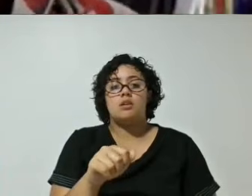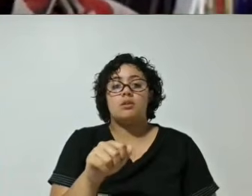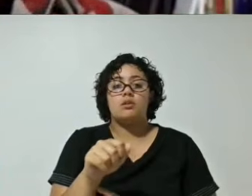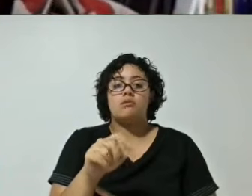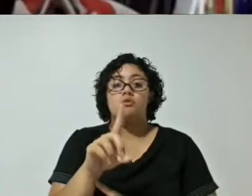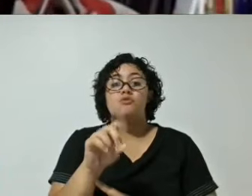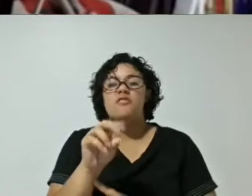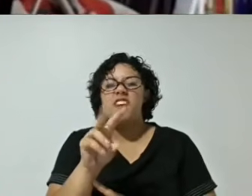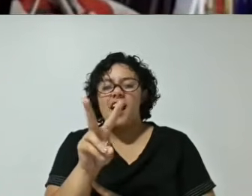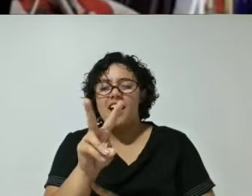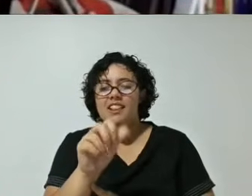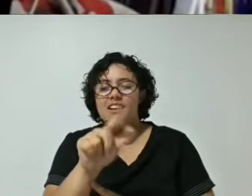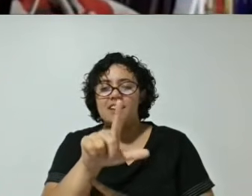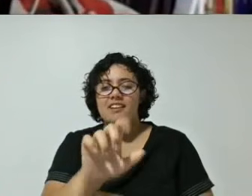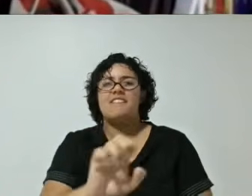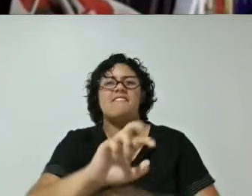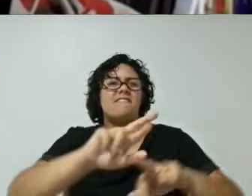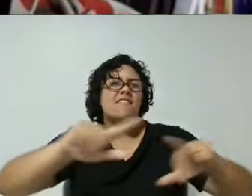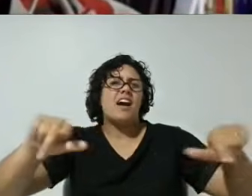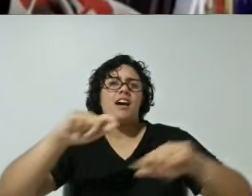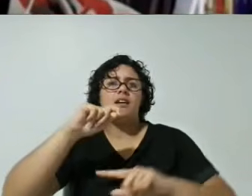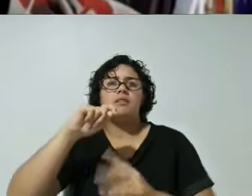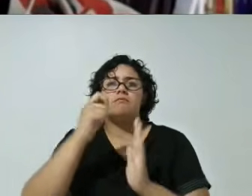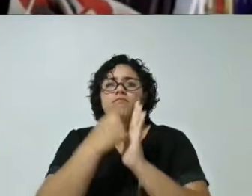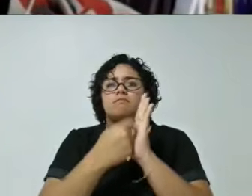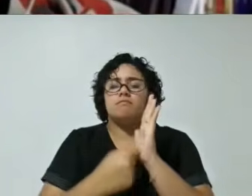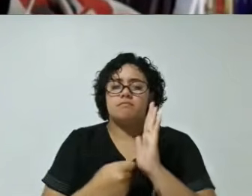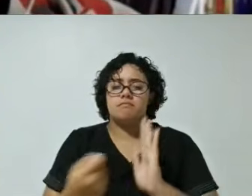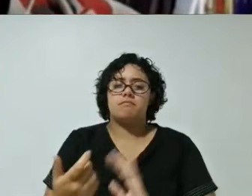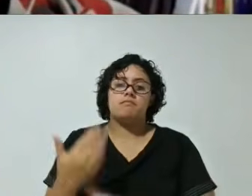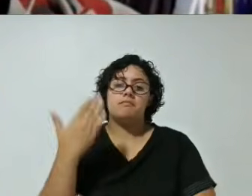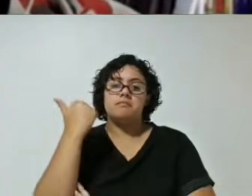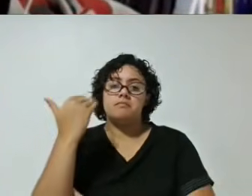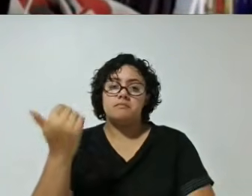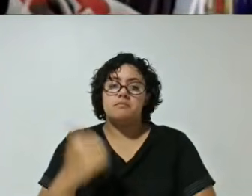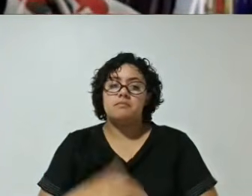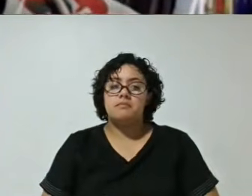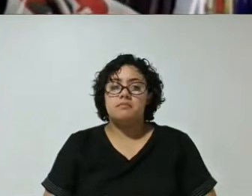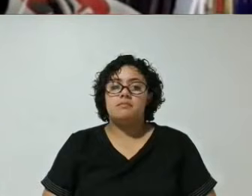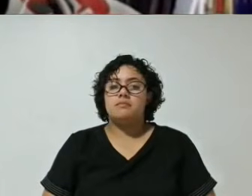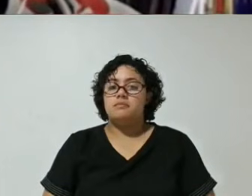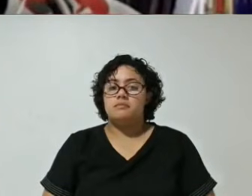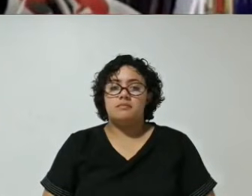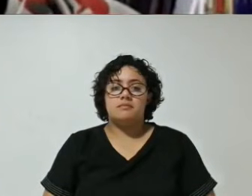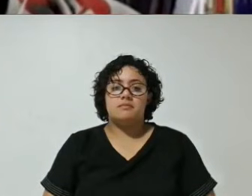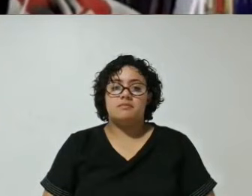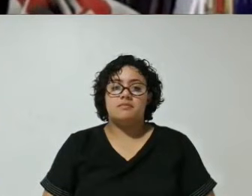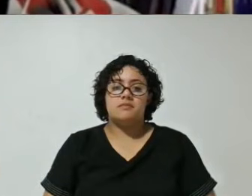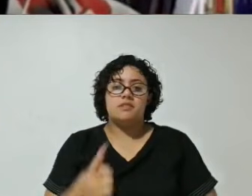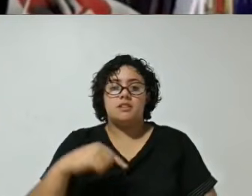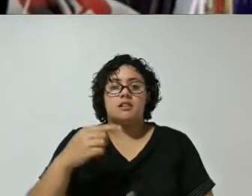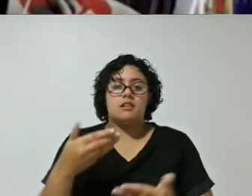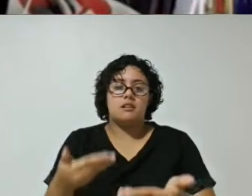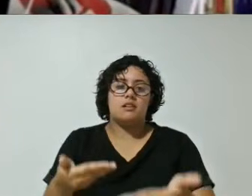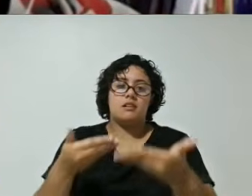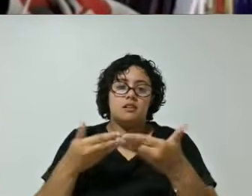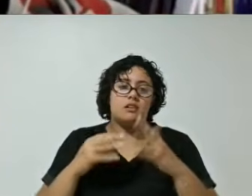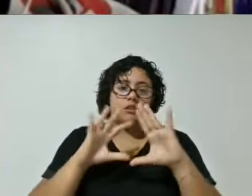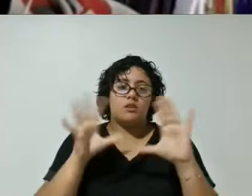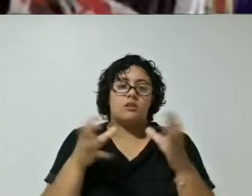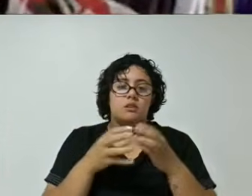É, chique. então a gente, e naquele pequeno espaço, sabe? A gente convidava turmas de escolas,